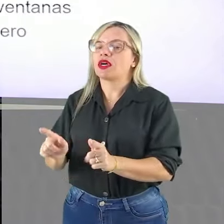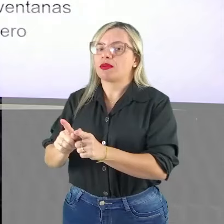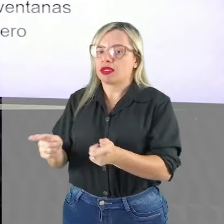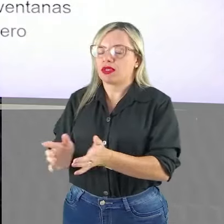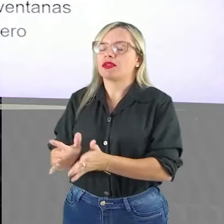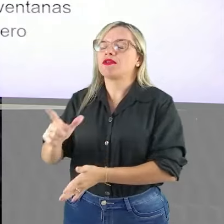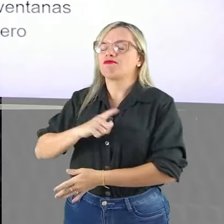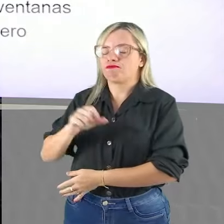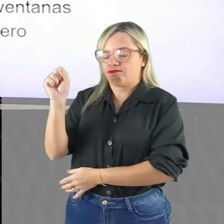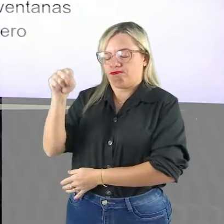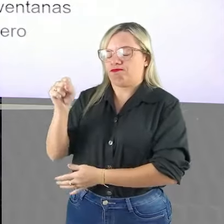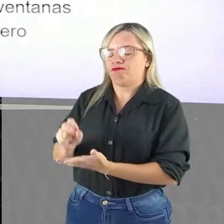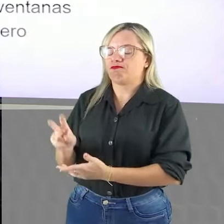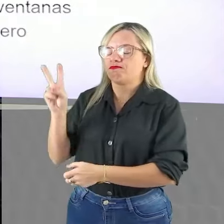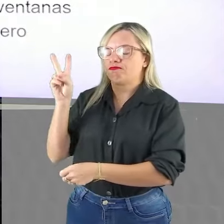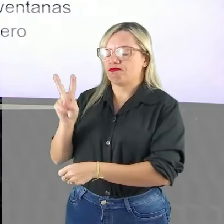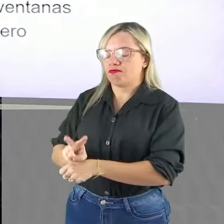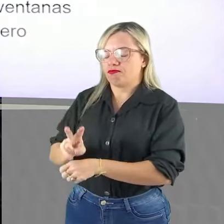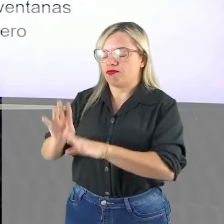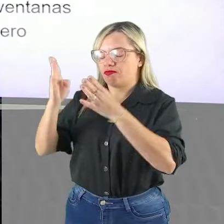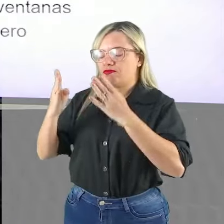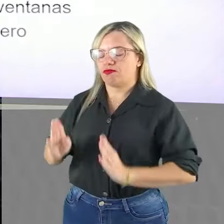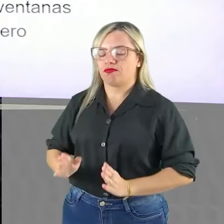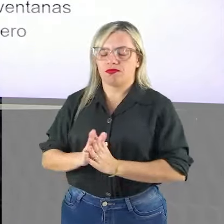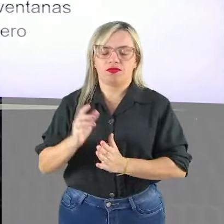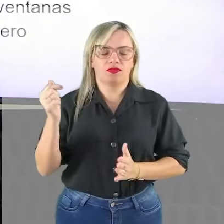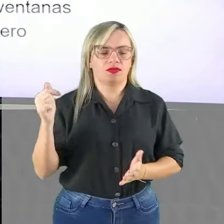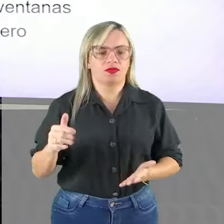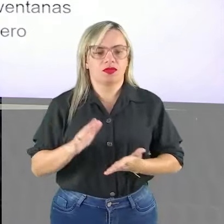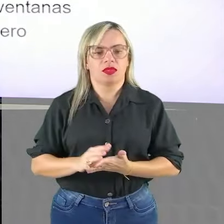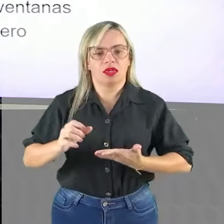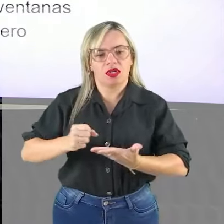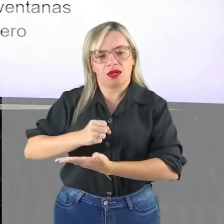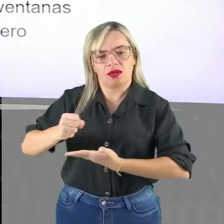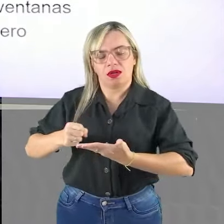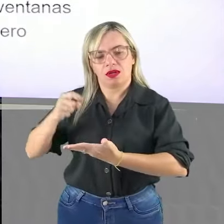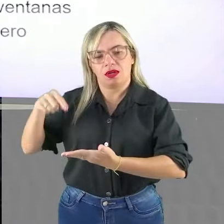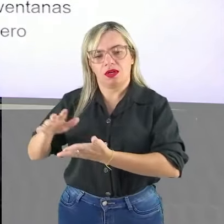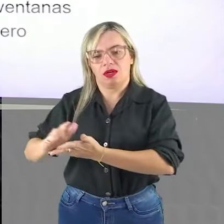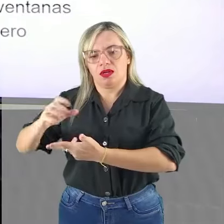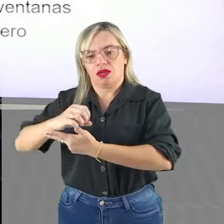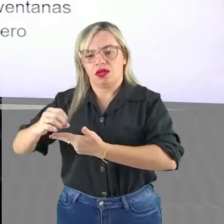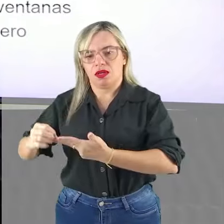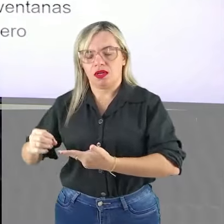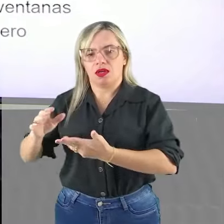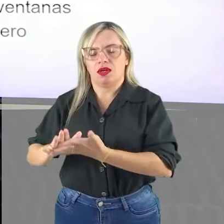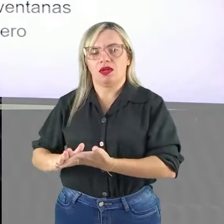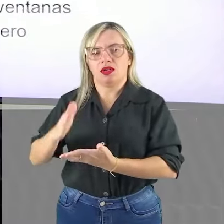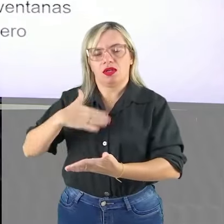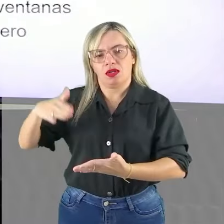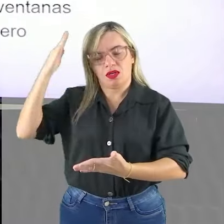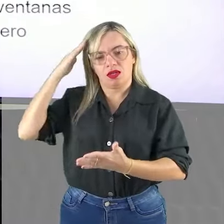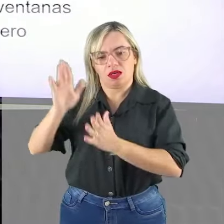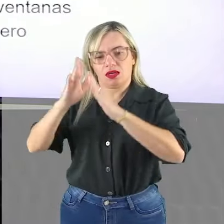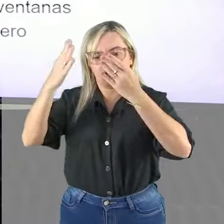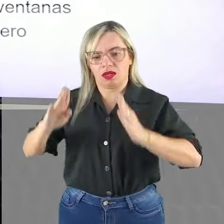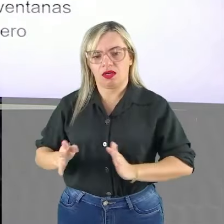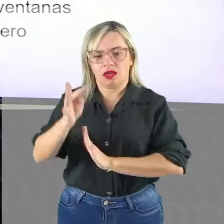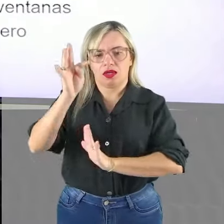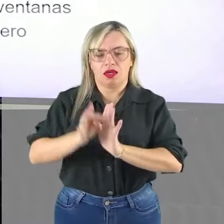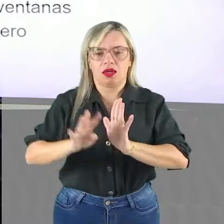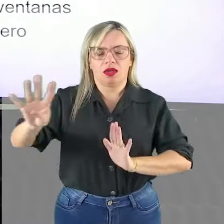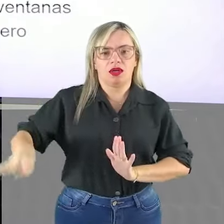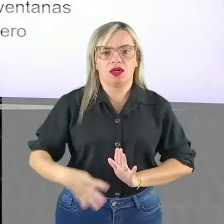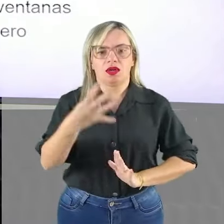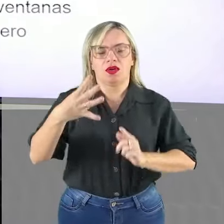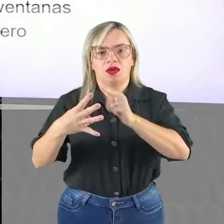também tá bom então a base do Enem é a interpretação textual essas questões elas são elaboradas a partir de quatro habilidades ou seja